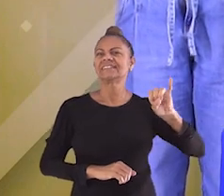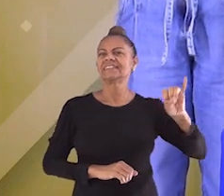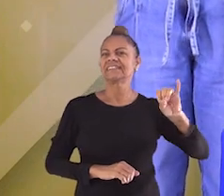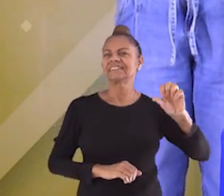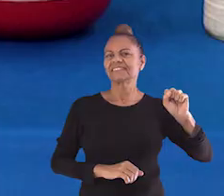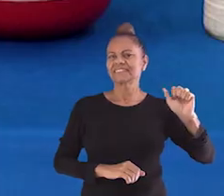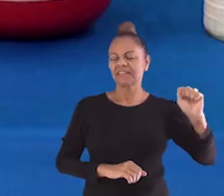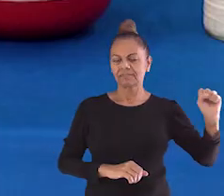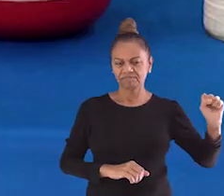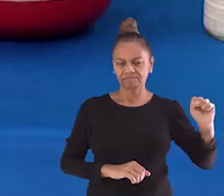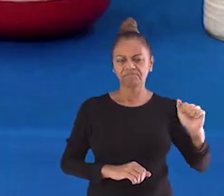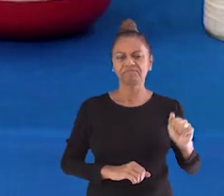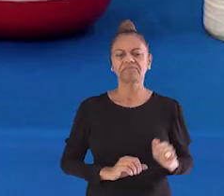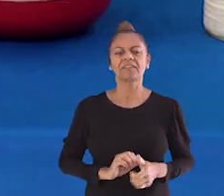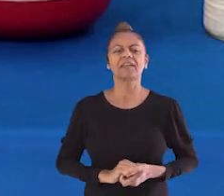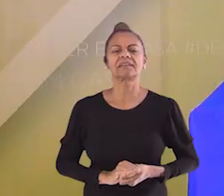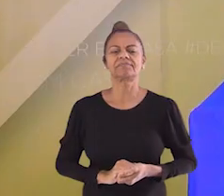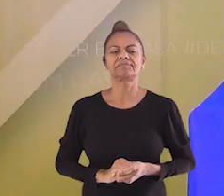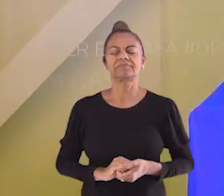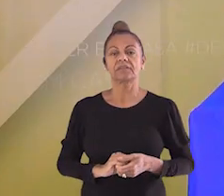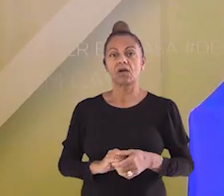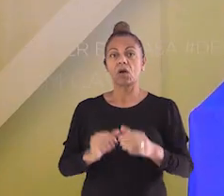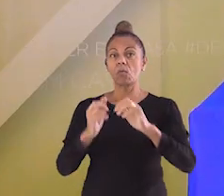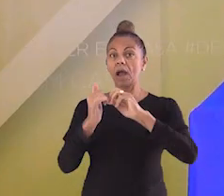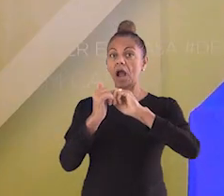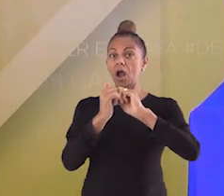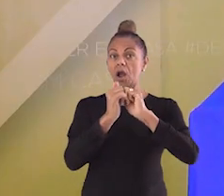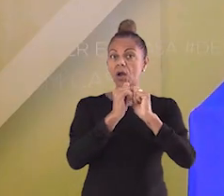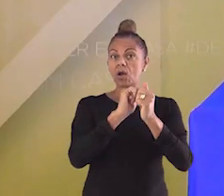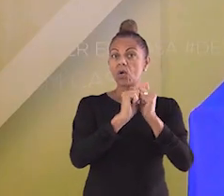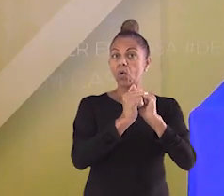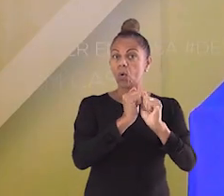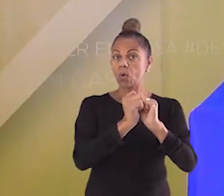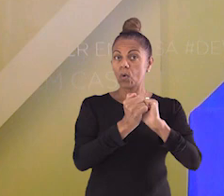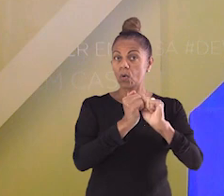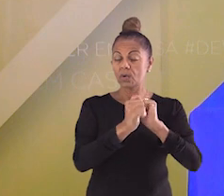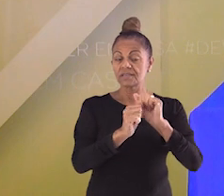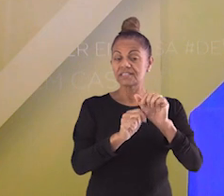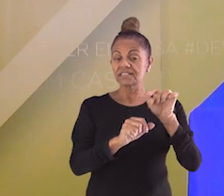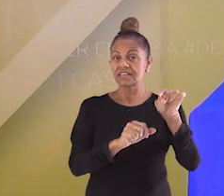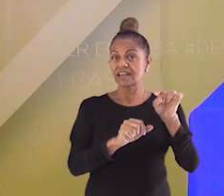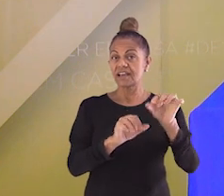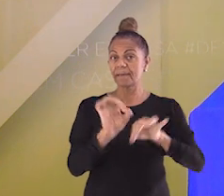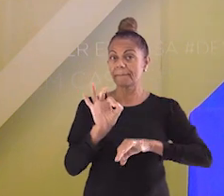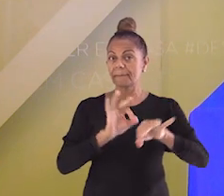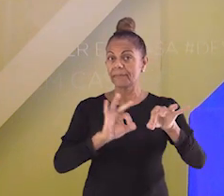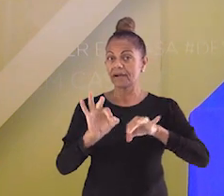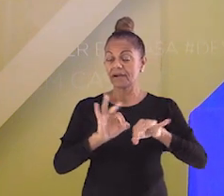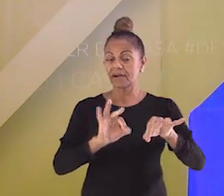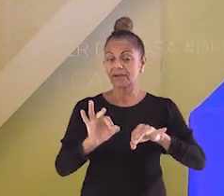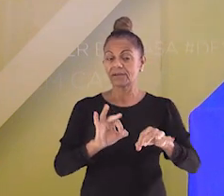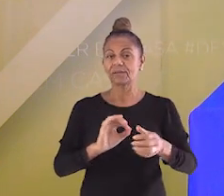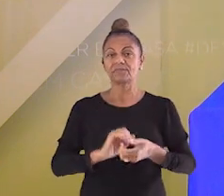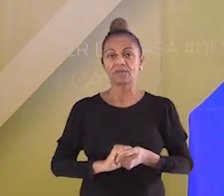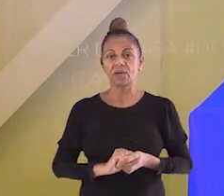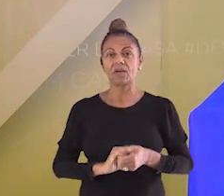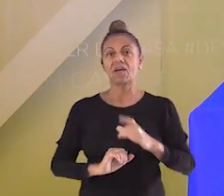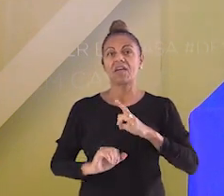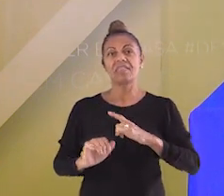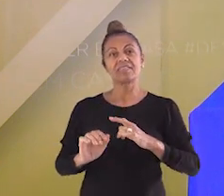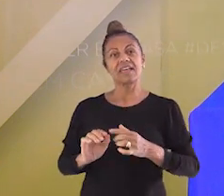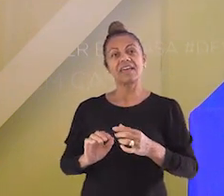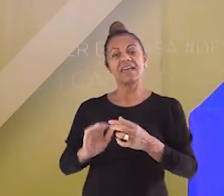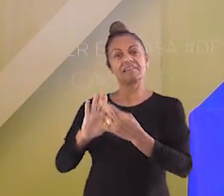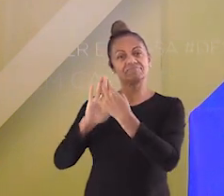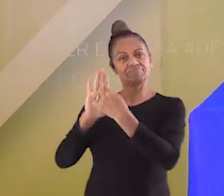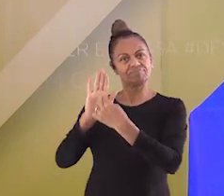Larissa. Gente, esse arroz aqui é o arroz com ervilhas, a receita que a Larissa preparou pra gente. Onde usamos os seguintes